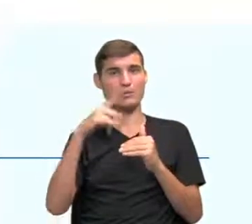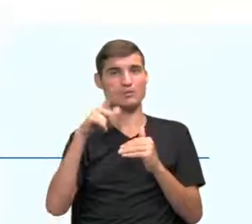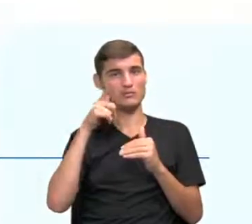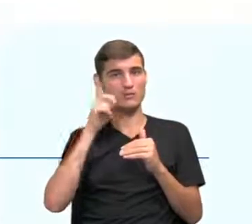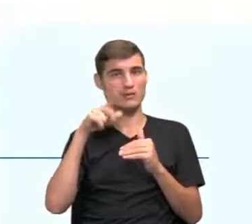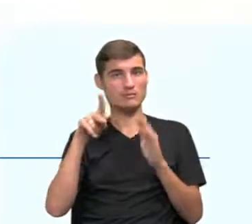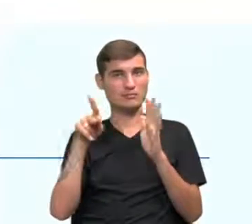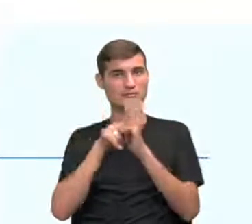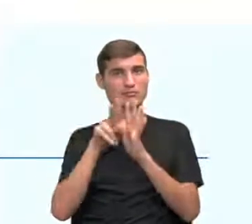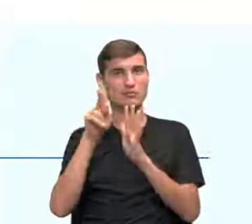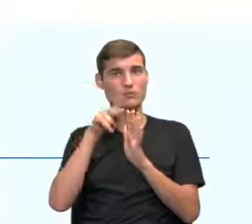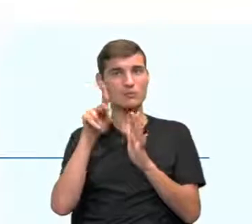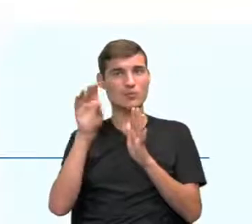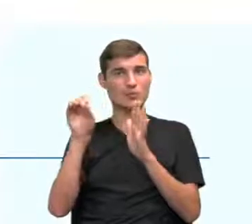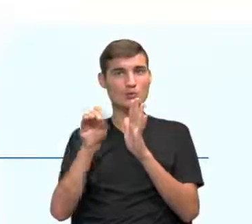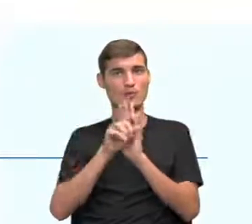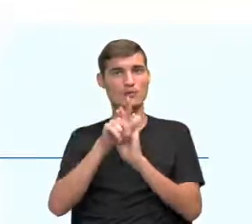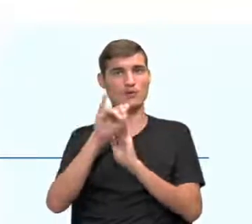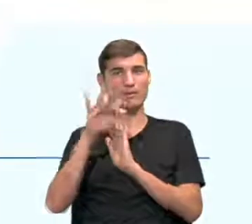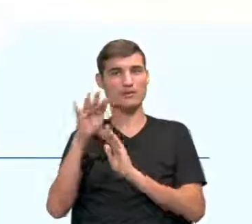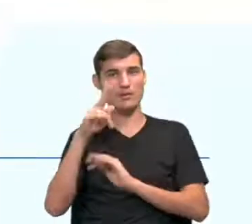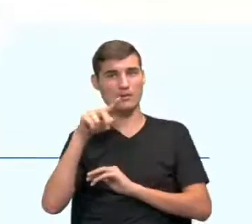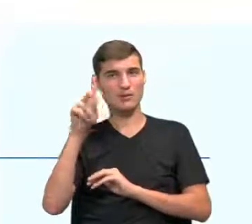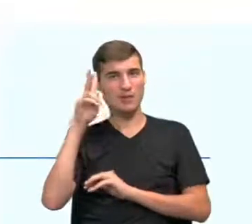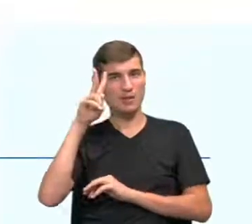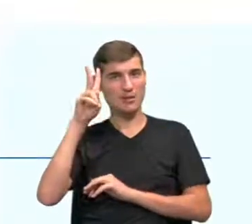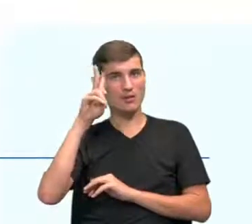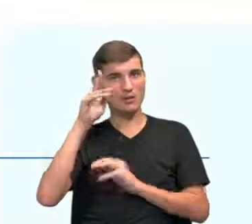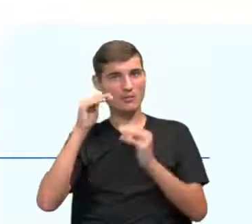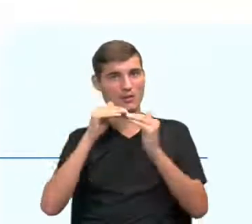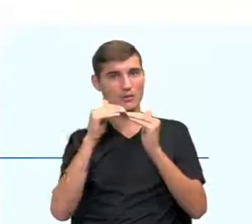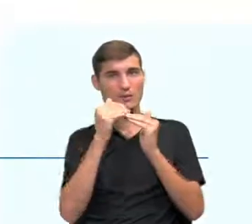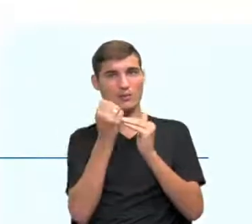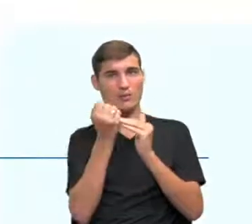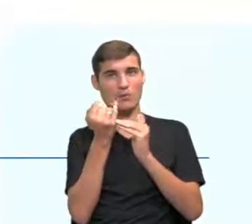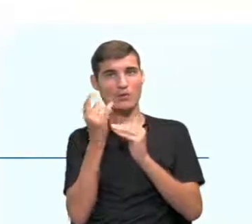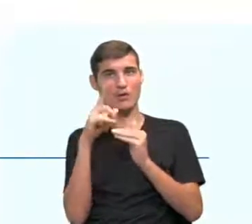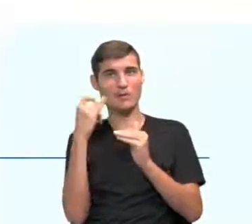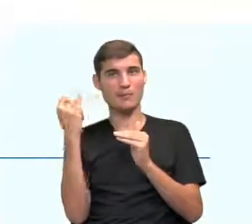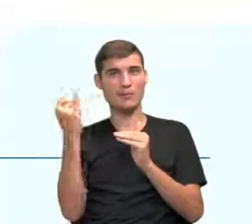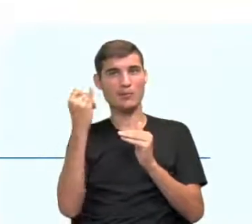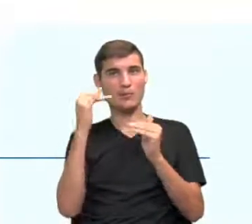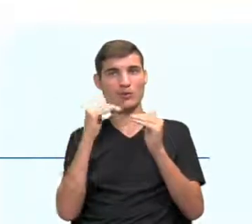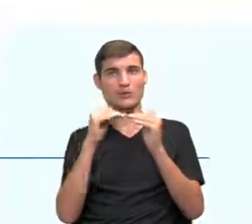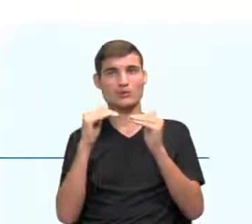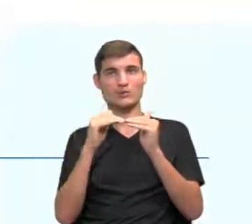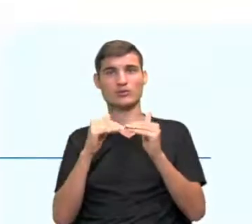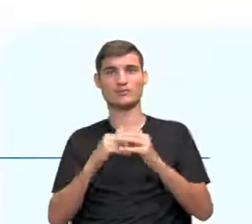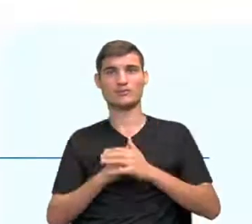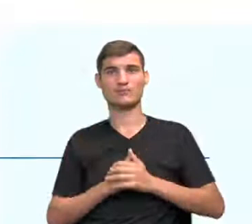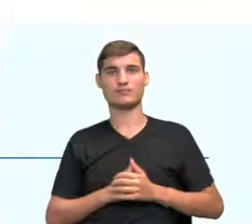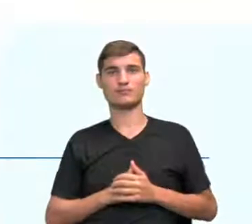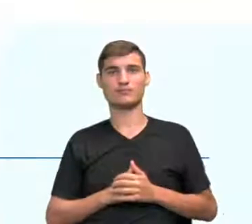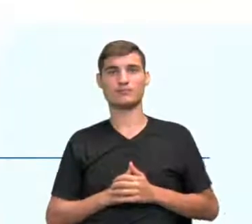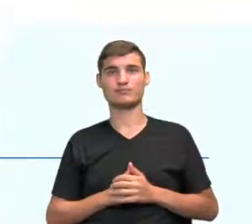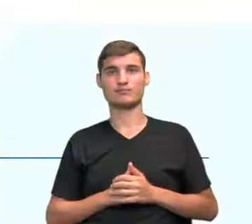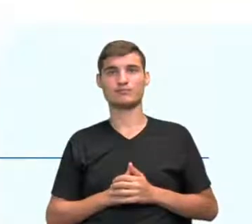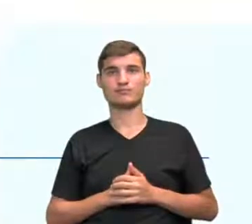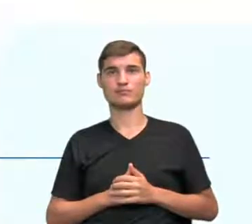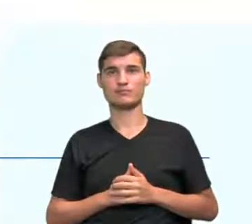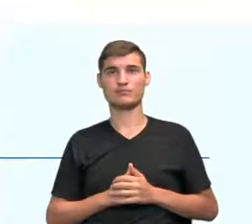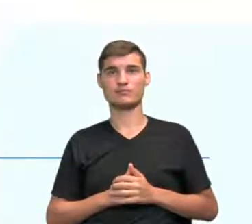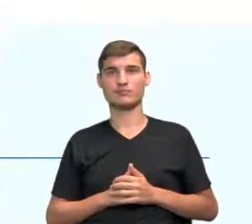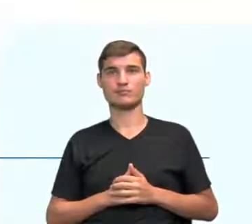até um GIF bonitinho para a gente lembrar por que ela é tão importante. Modulação PWM a gente